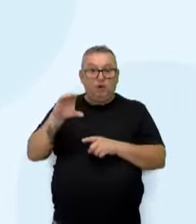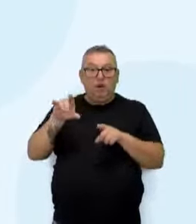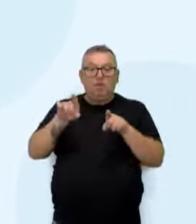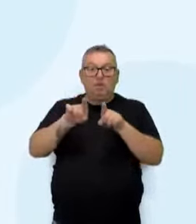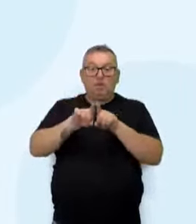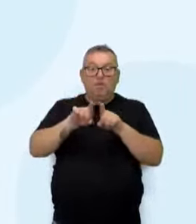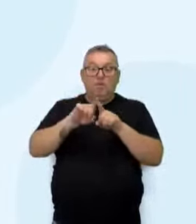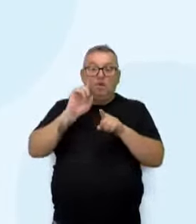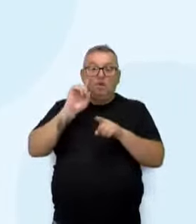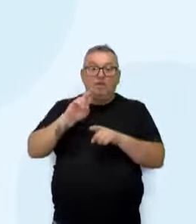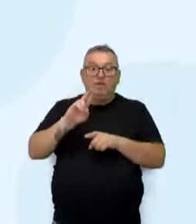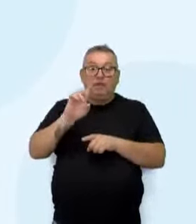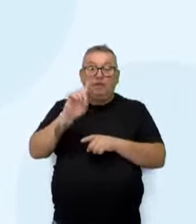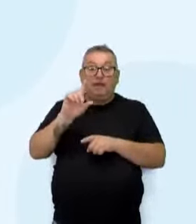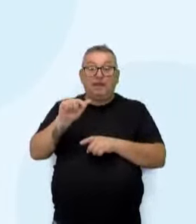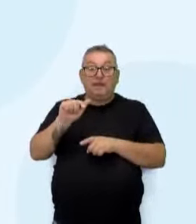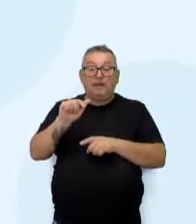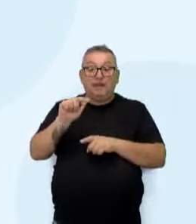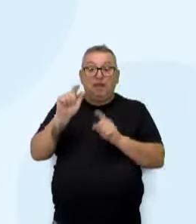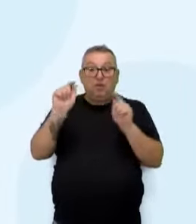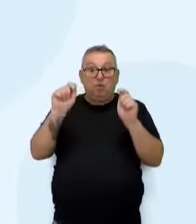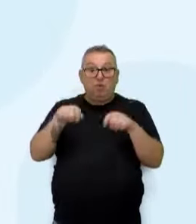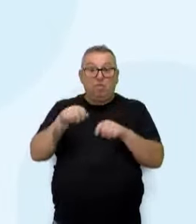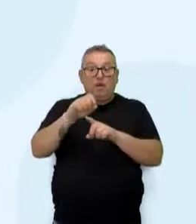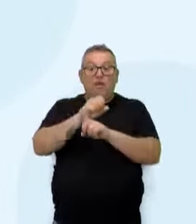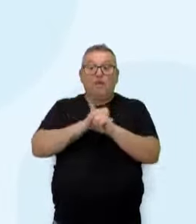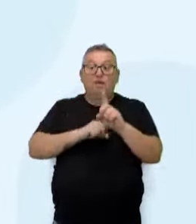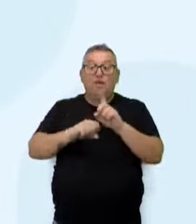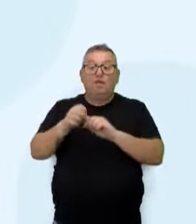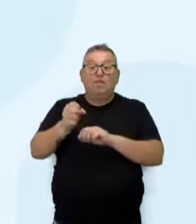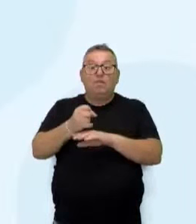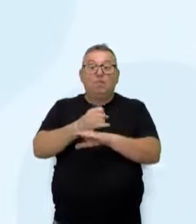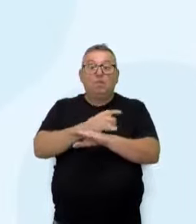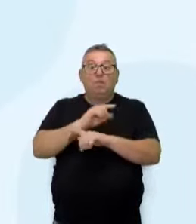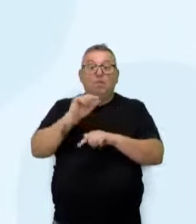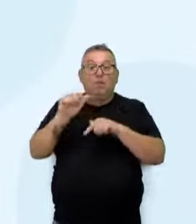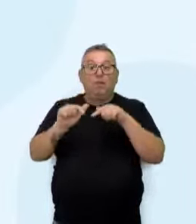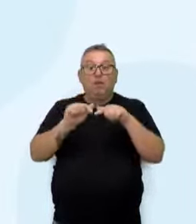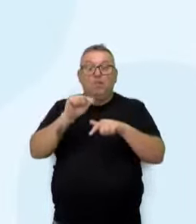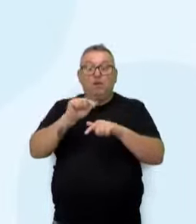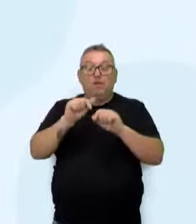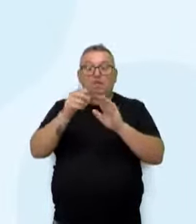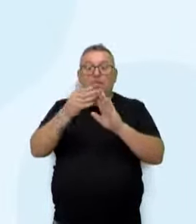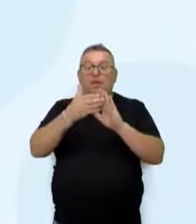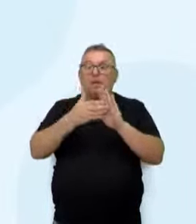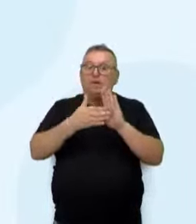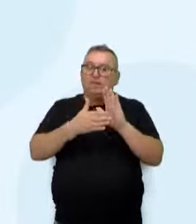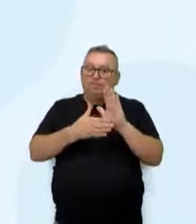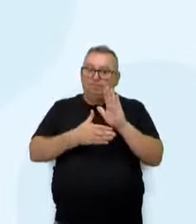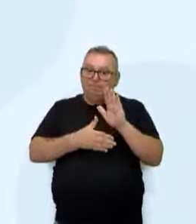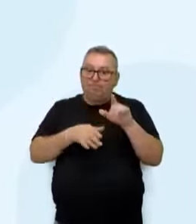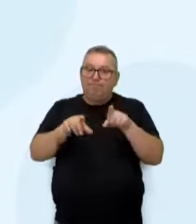as 17 competências socioemocionais, trabalhadas de forma planejada,